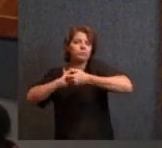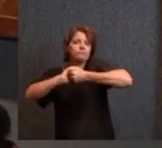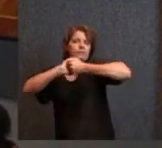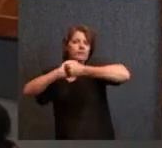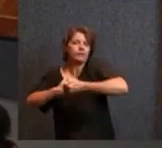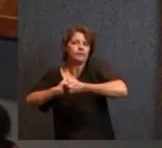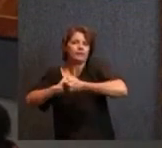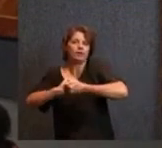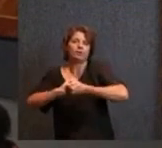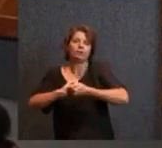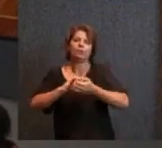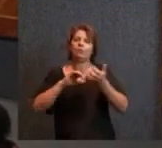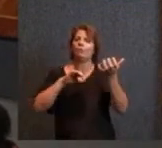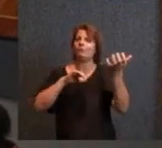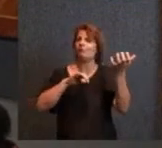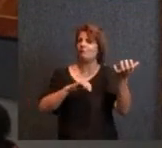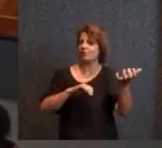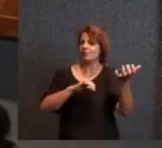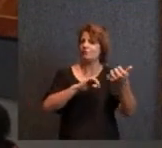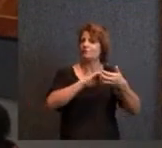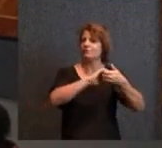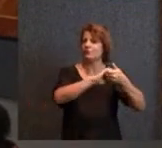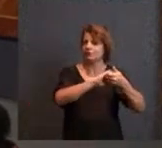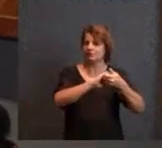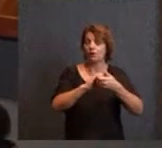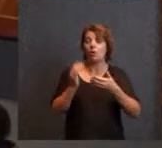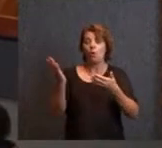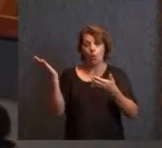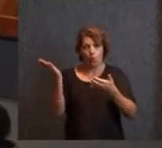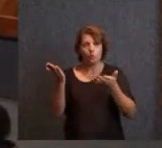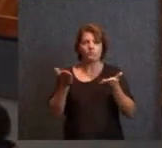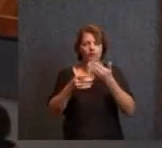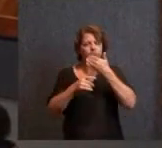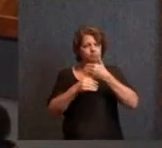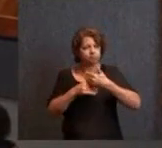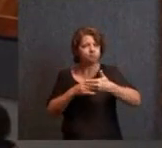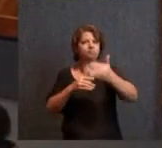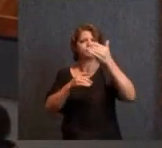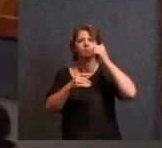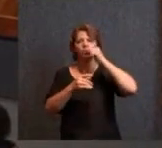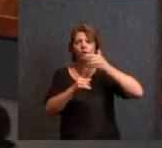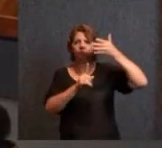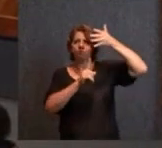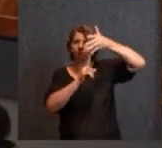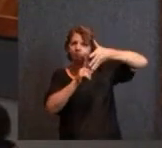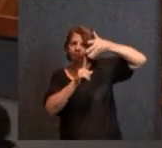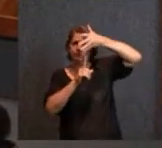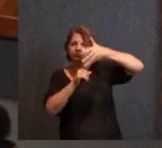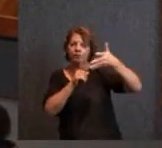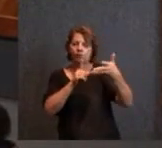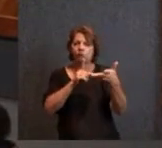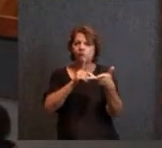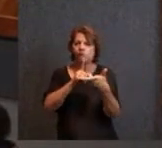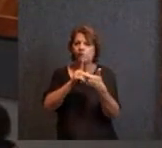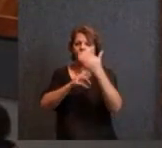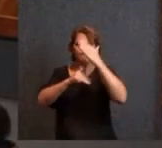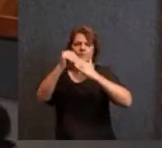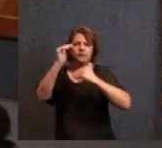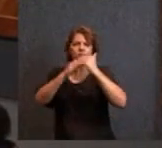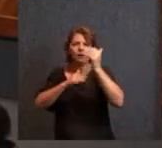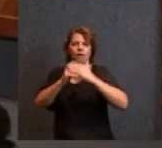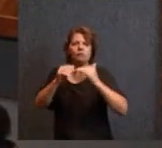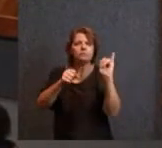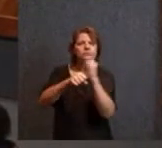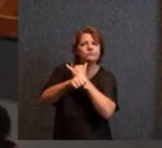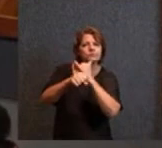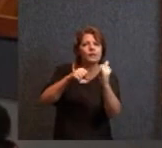ouvir, tá certo? A professora falar aqui com vocês a respeito de como a gente pode, o máximo possível, acompanhar aqueles que, por